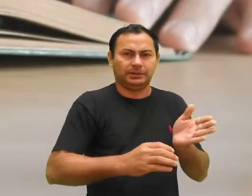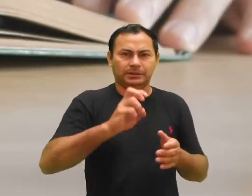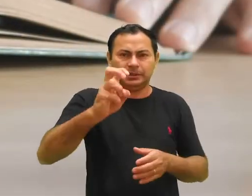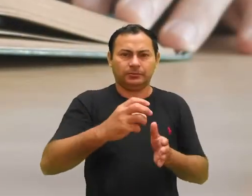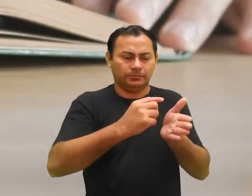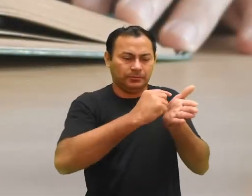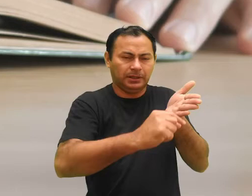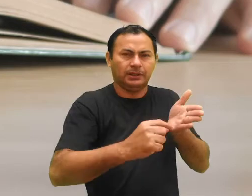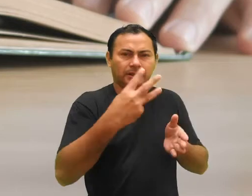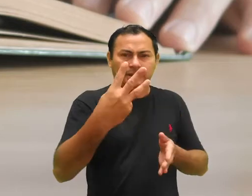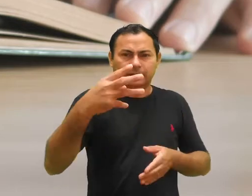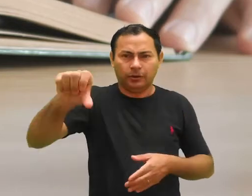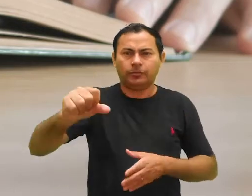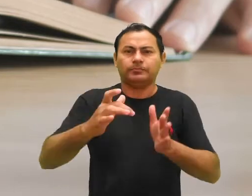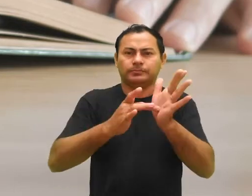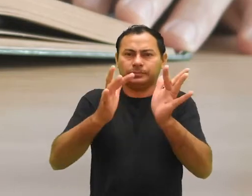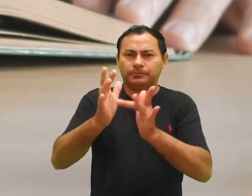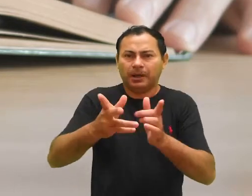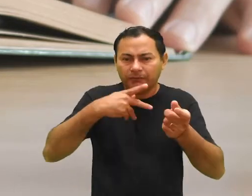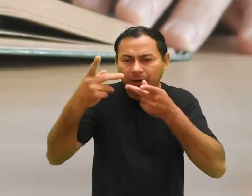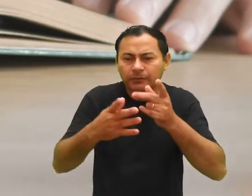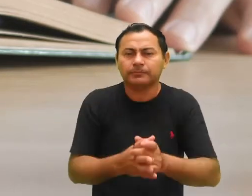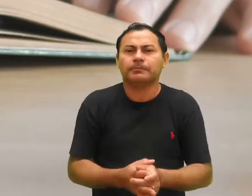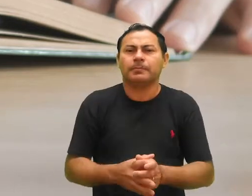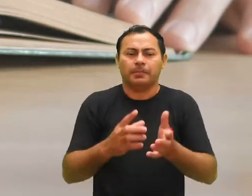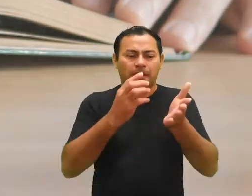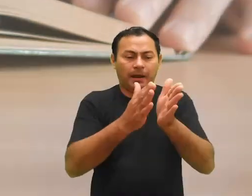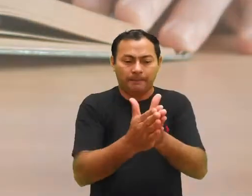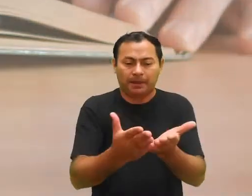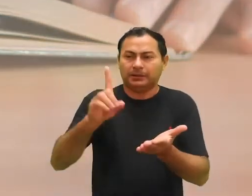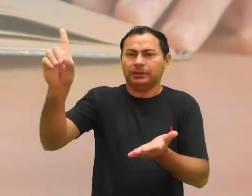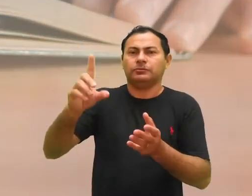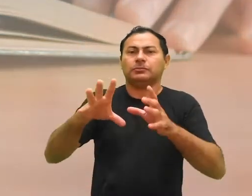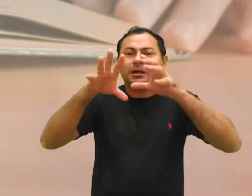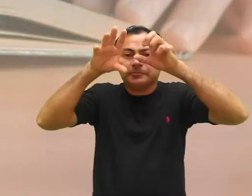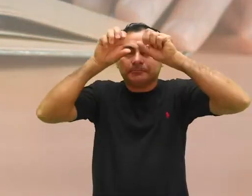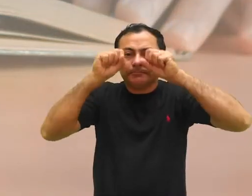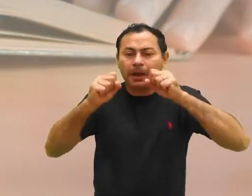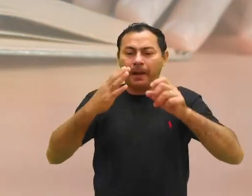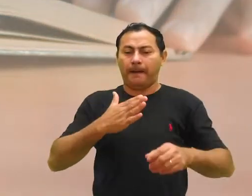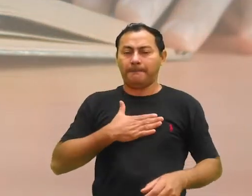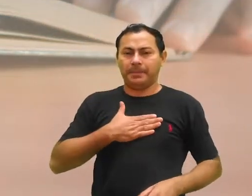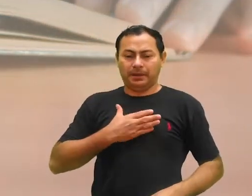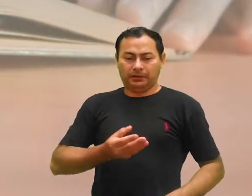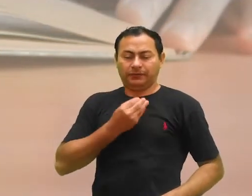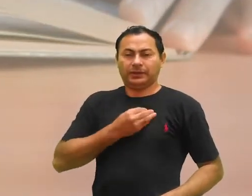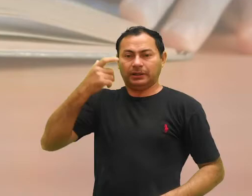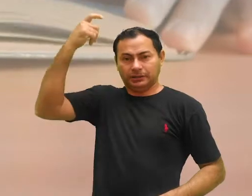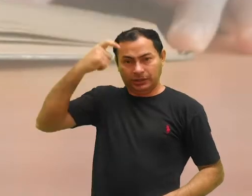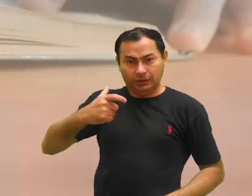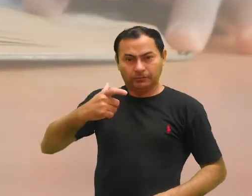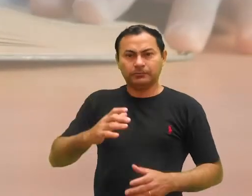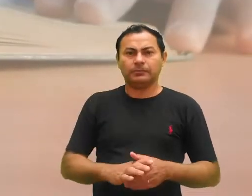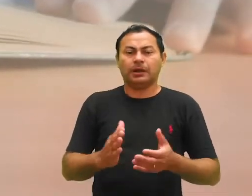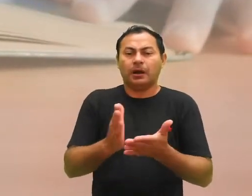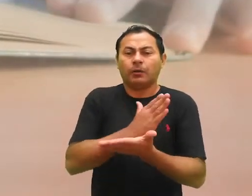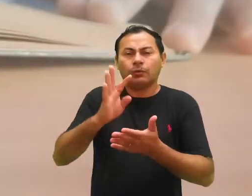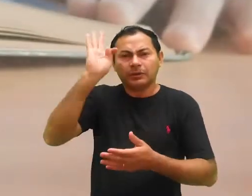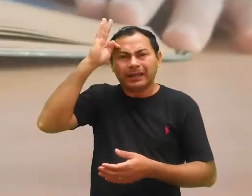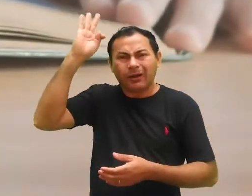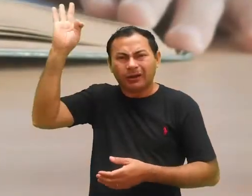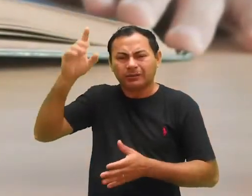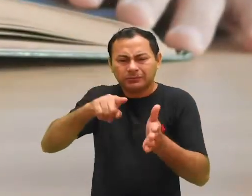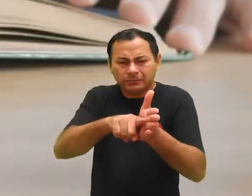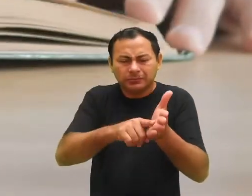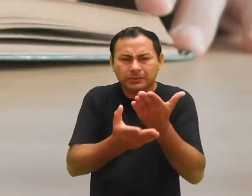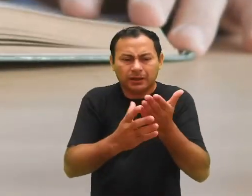João, capítulo 5, versículo 39, Jesus afirmou: são as Escrituras que testemunham a meu respeito.